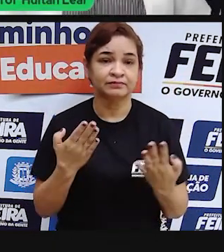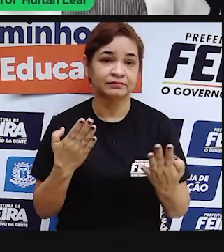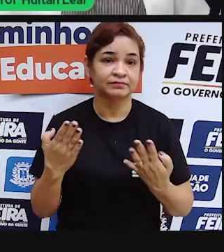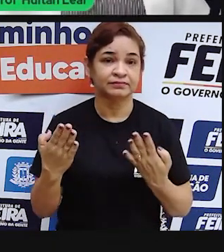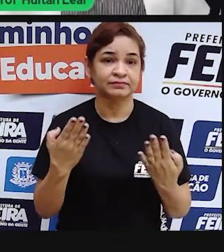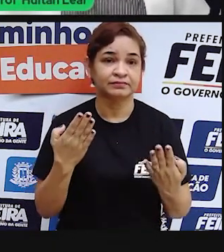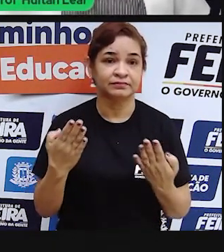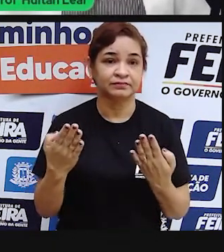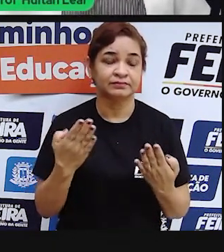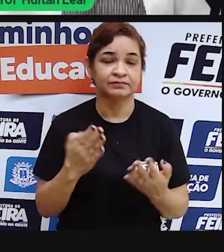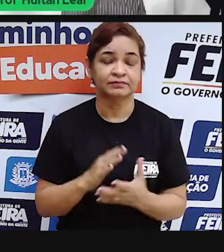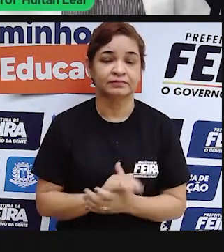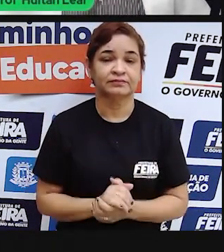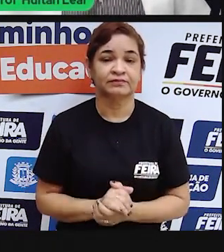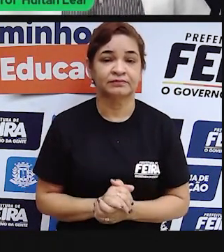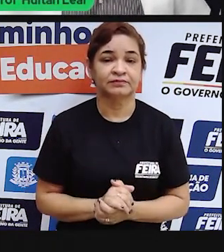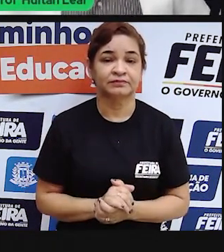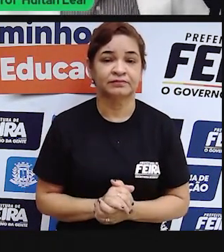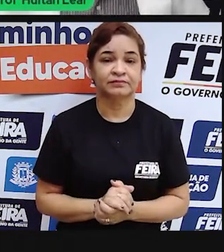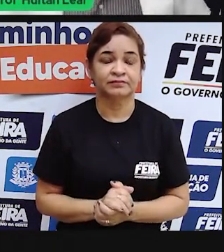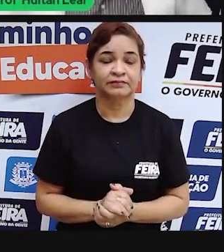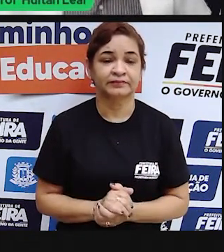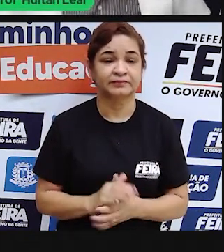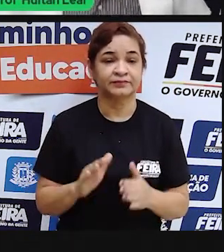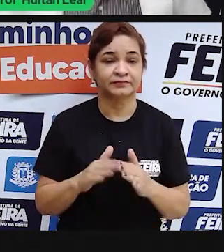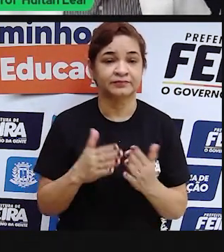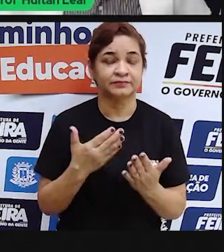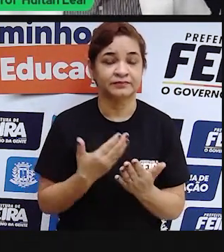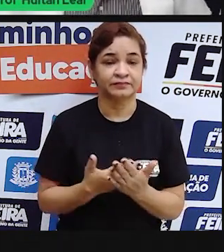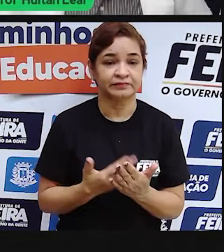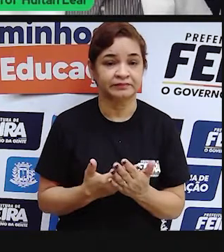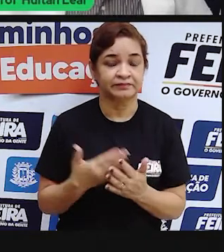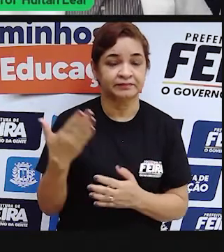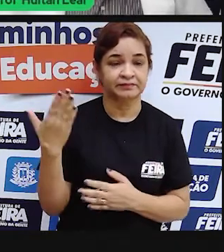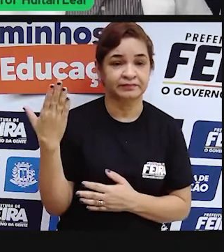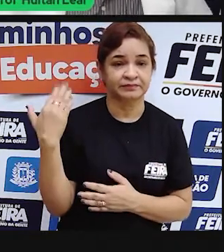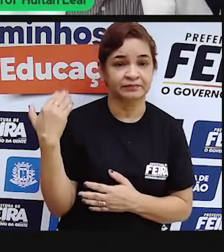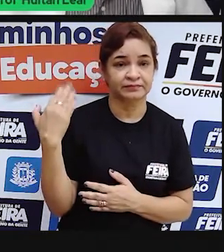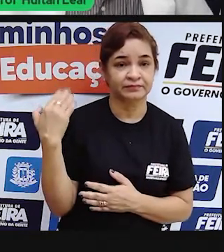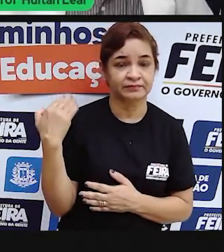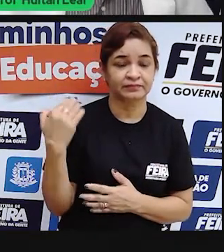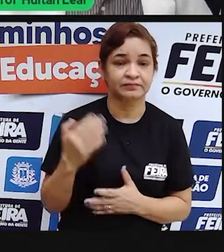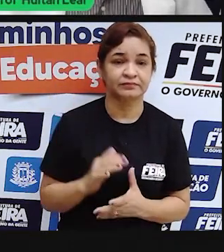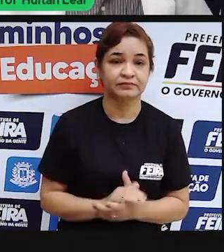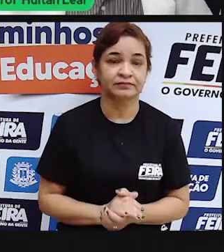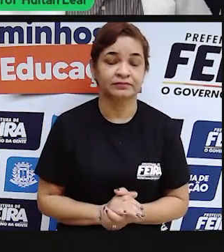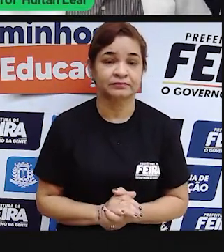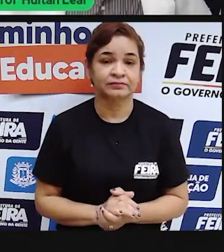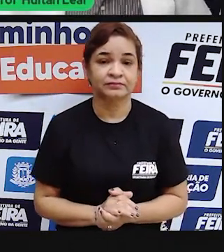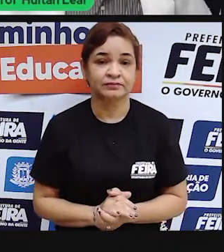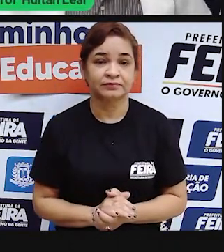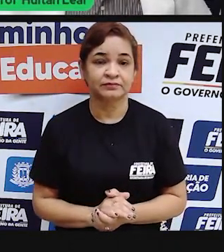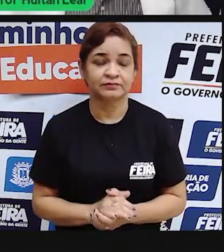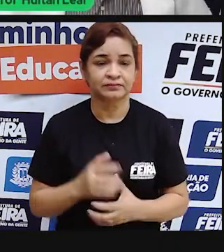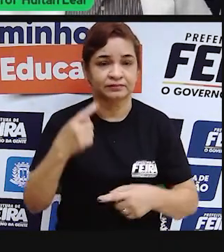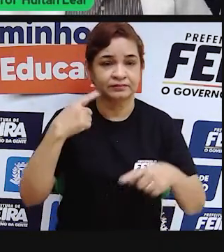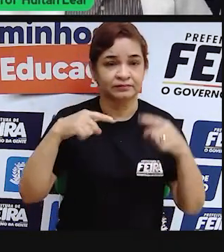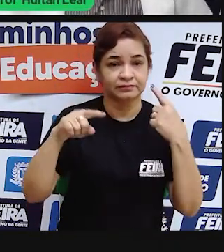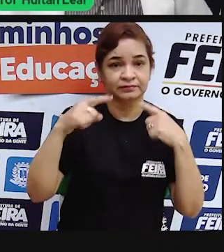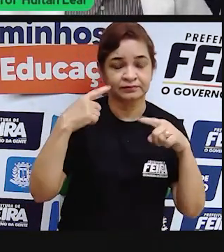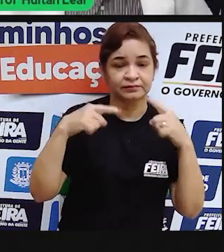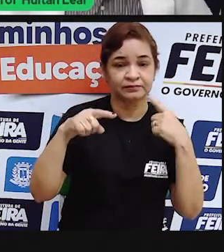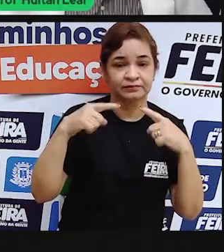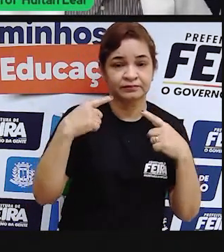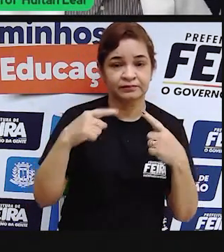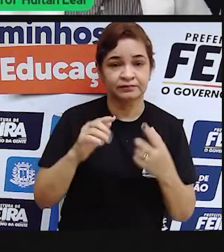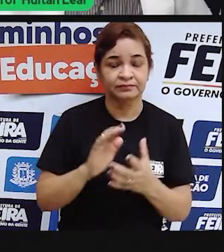relacionado ao que nós estudamos na aula anterior. Nós falamos sobre canção